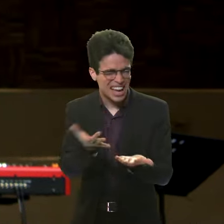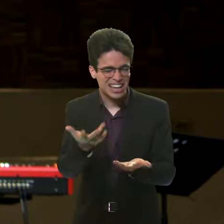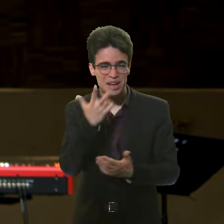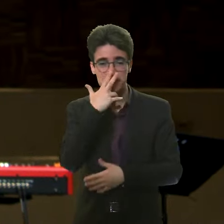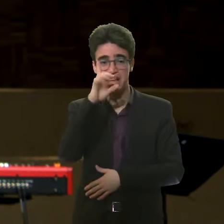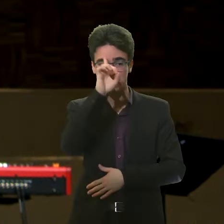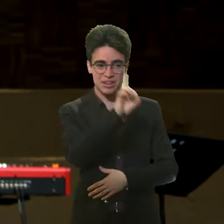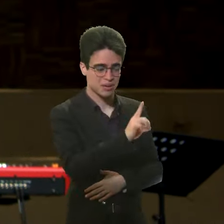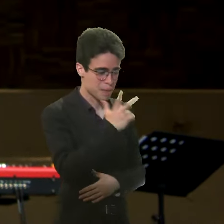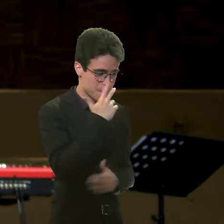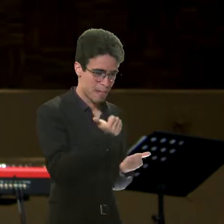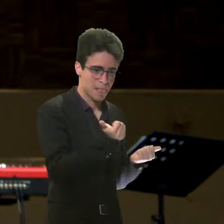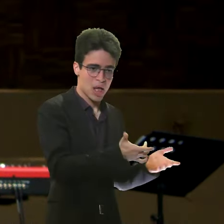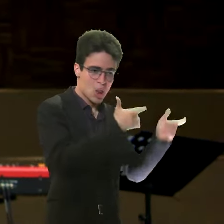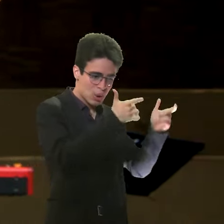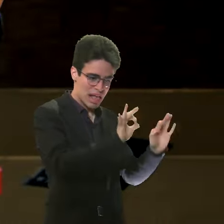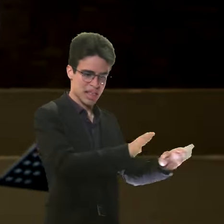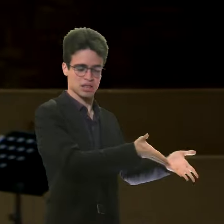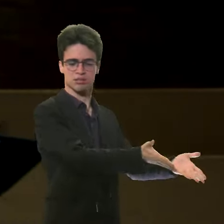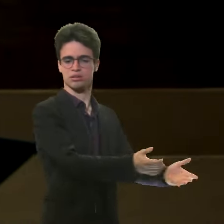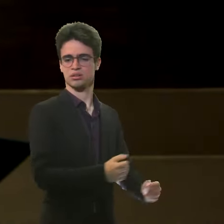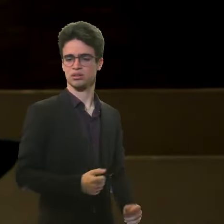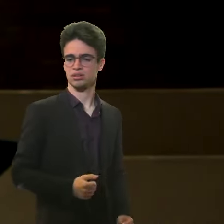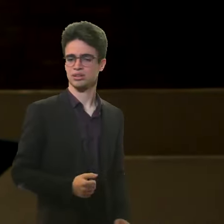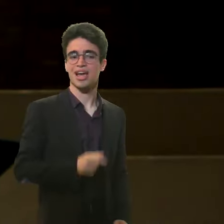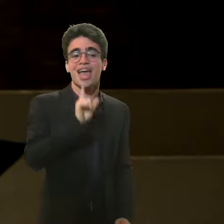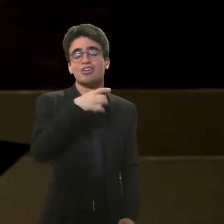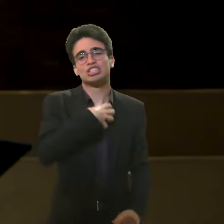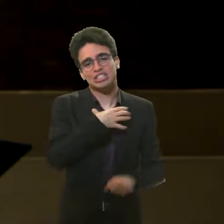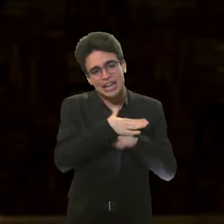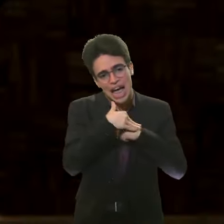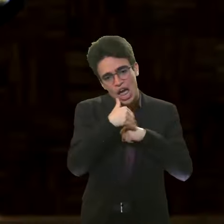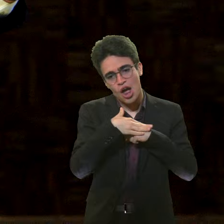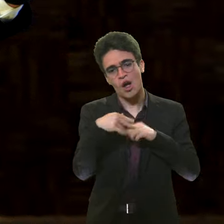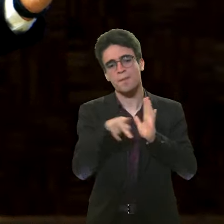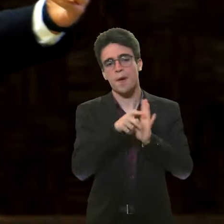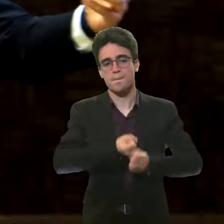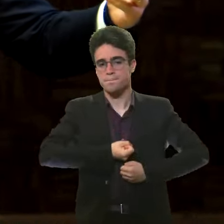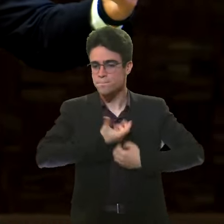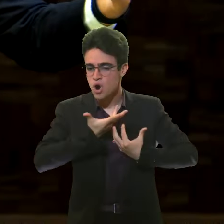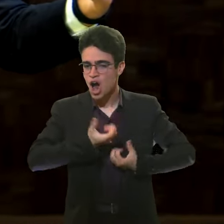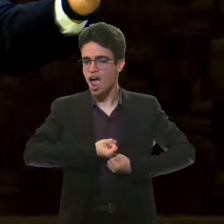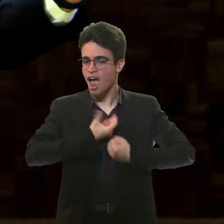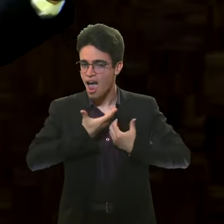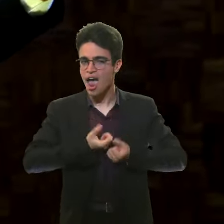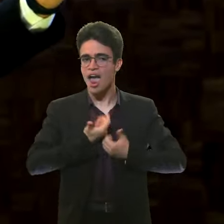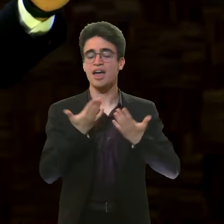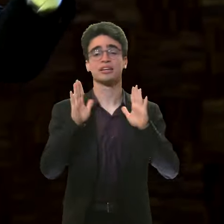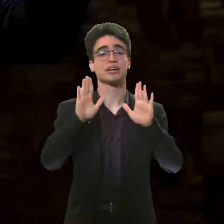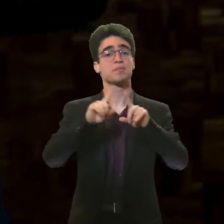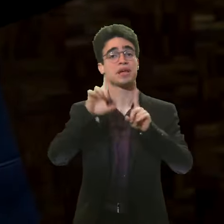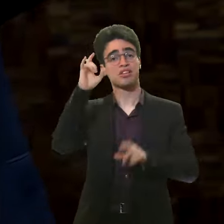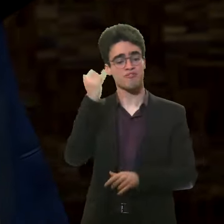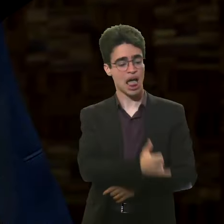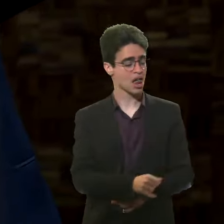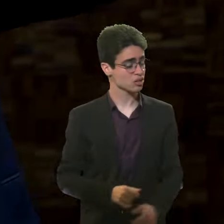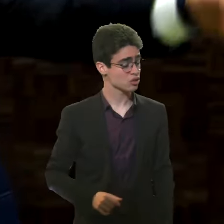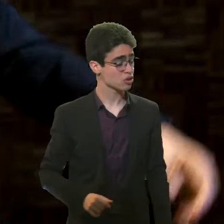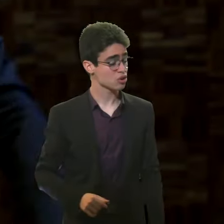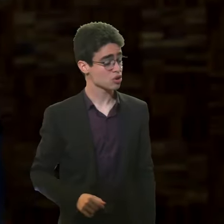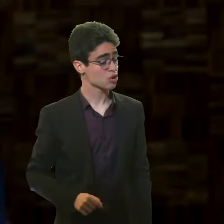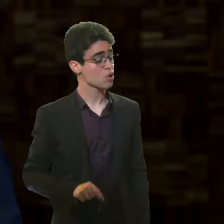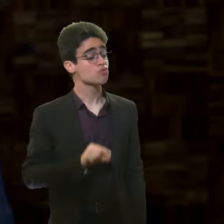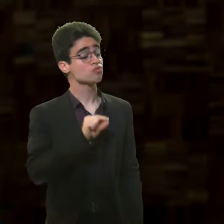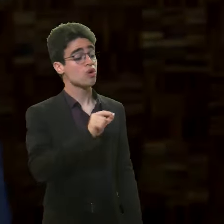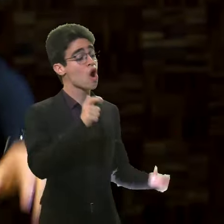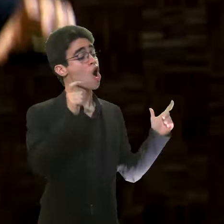Jó no lugar dele. De um jeito carinhoso, de um jeito poético, bonito, mas Deus está falando assim: onde você